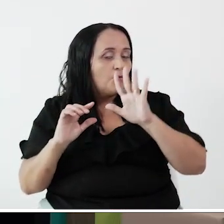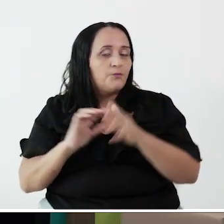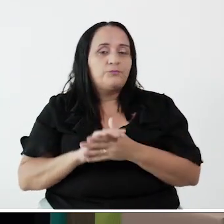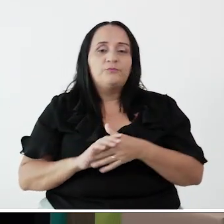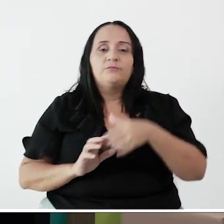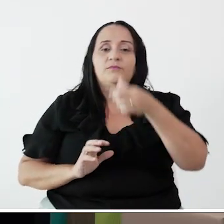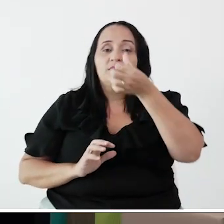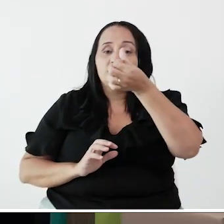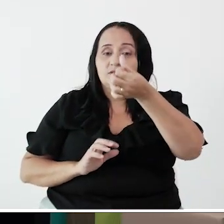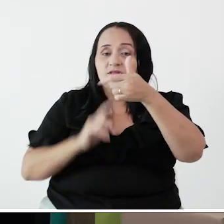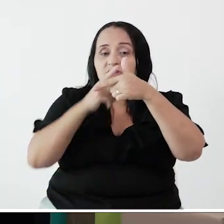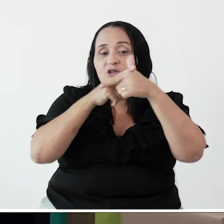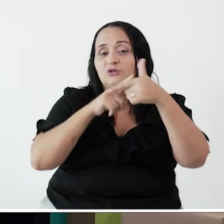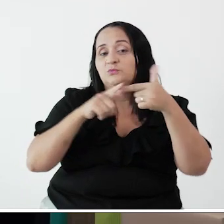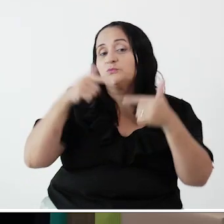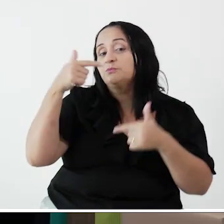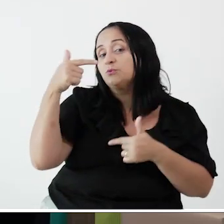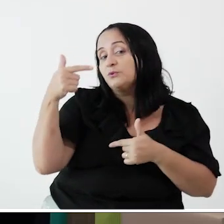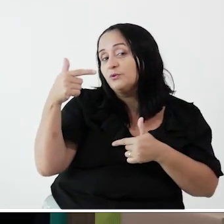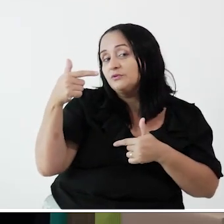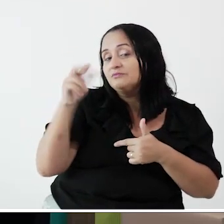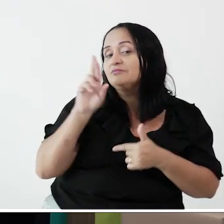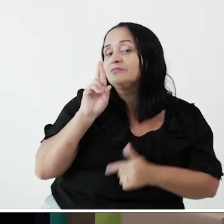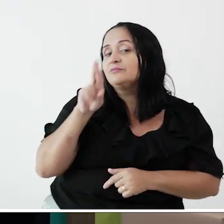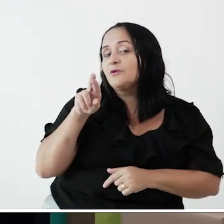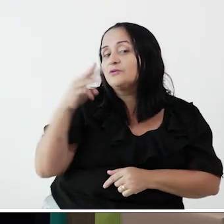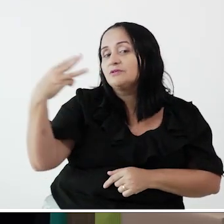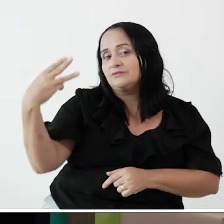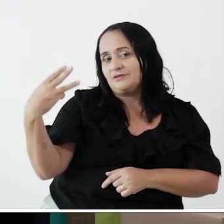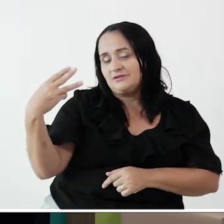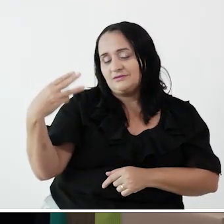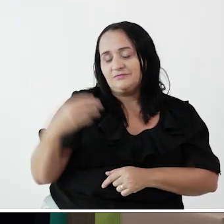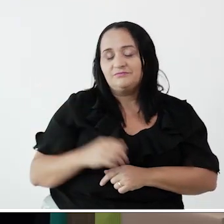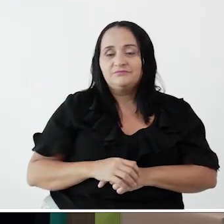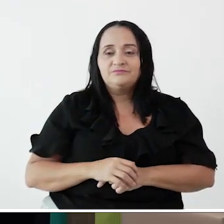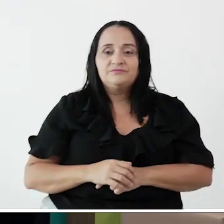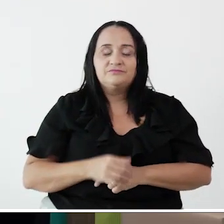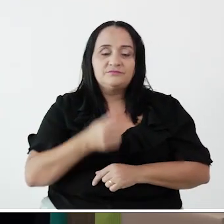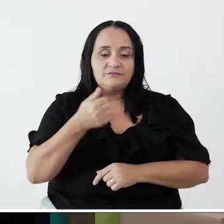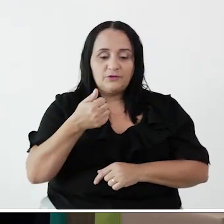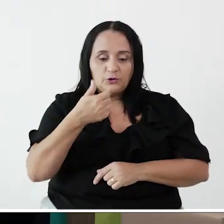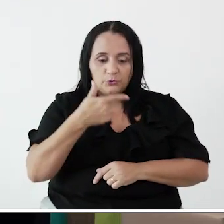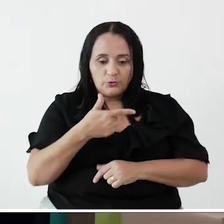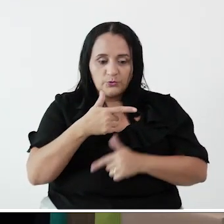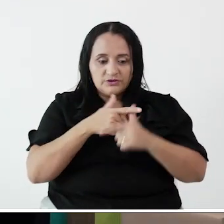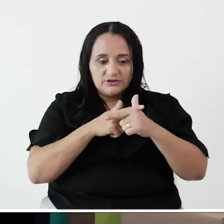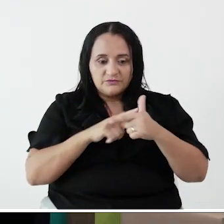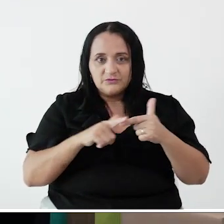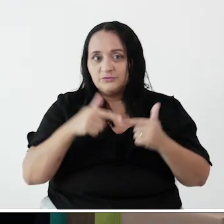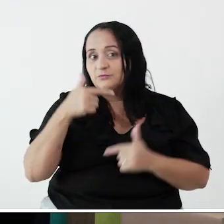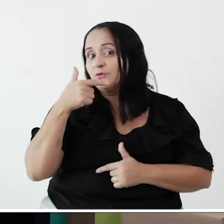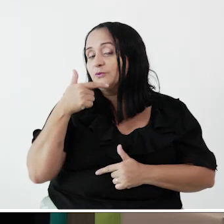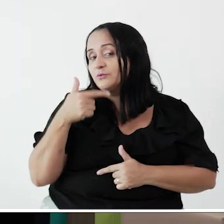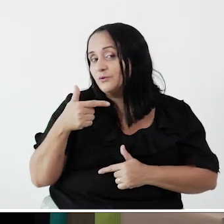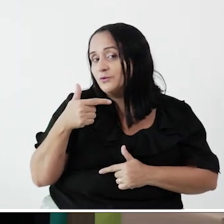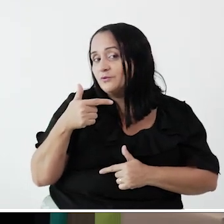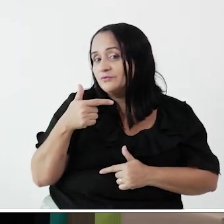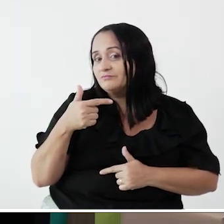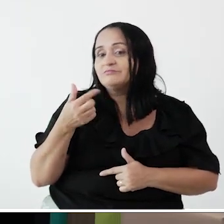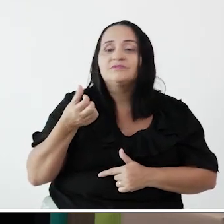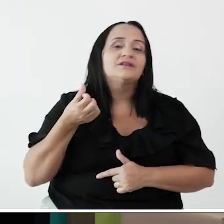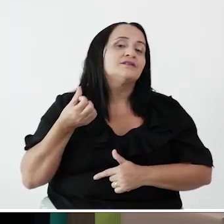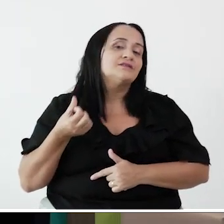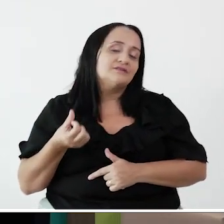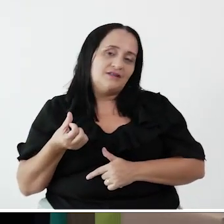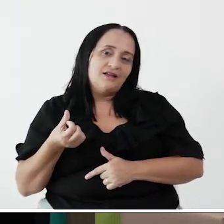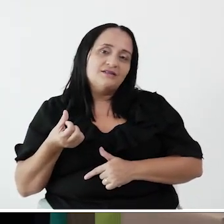vez. 6 dividido por 2 dá 3. 12 também dividido por